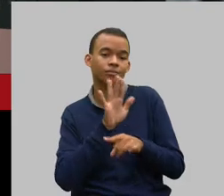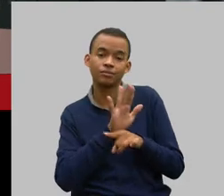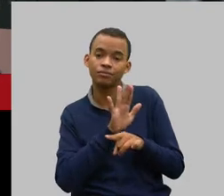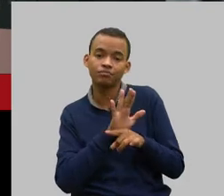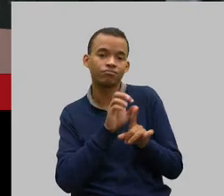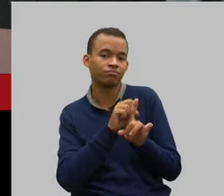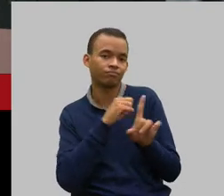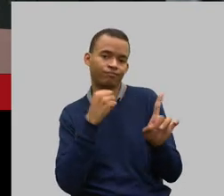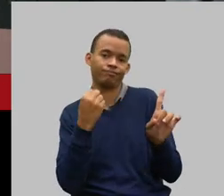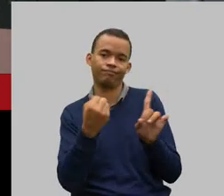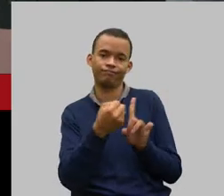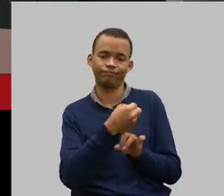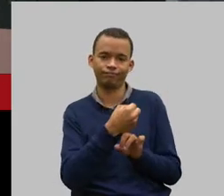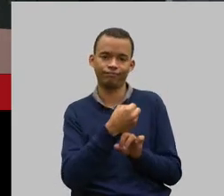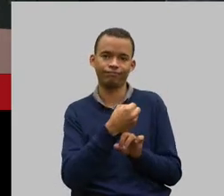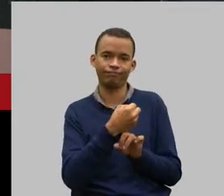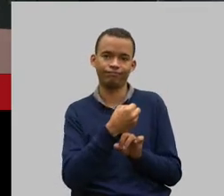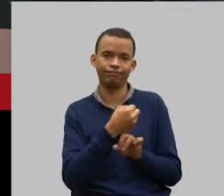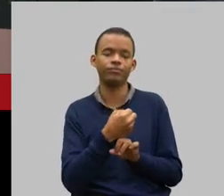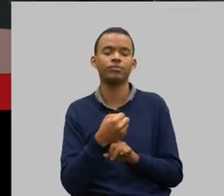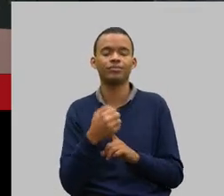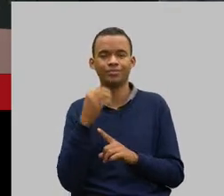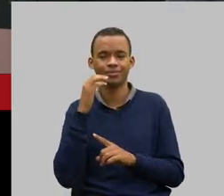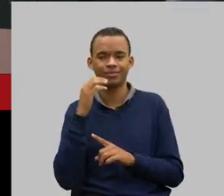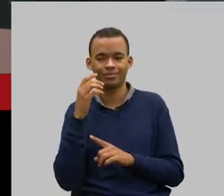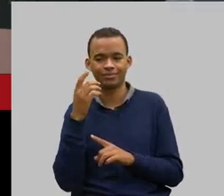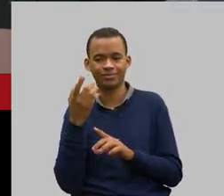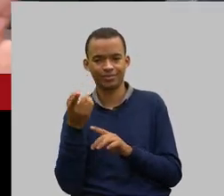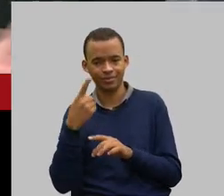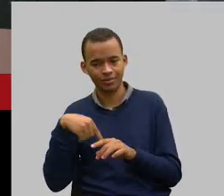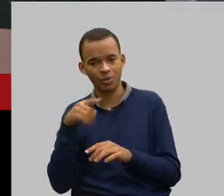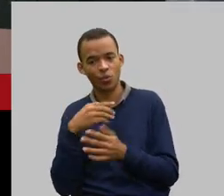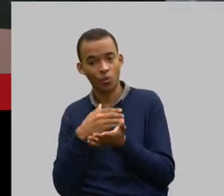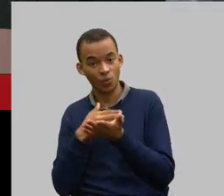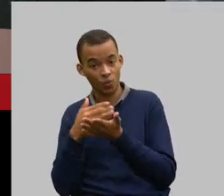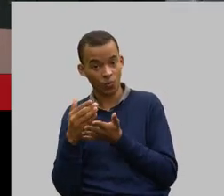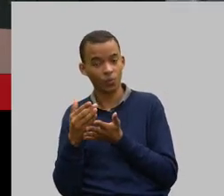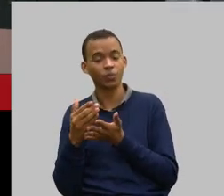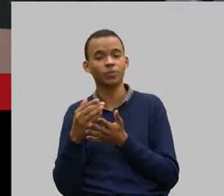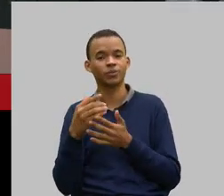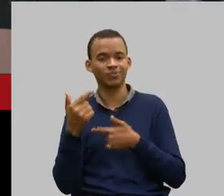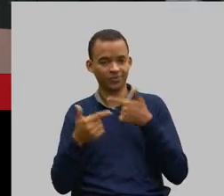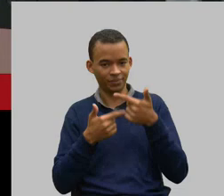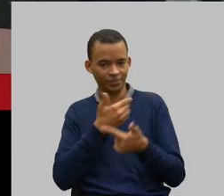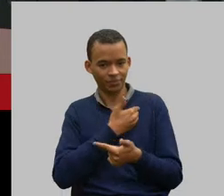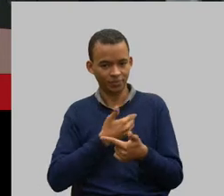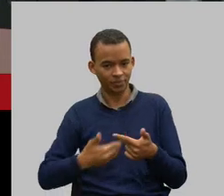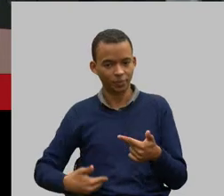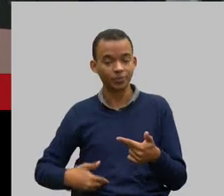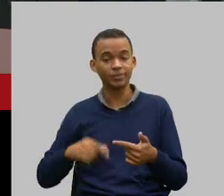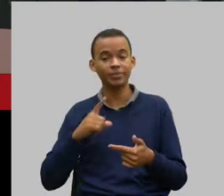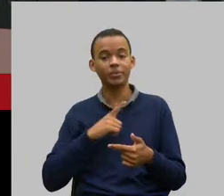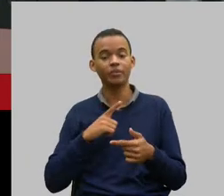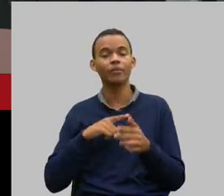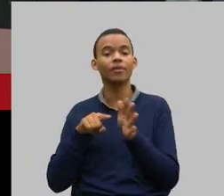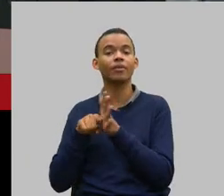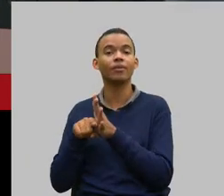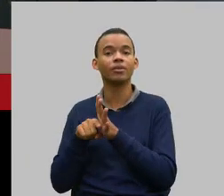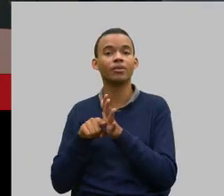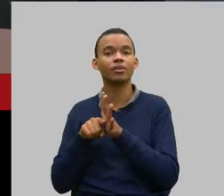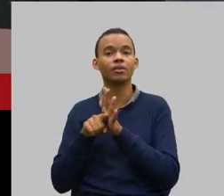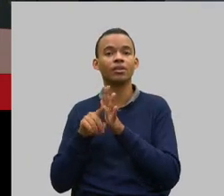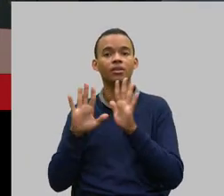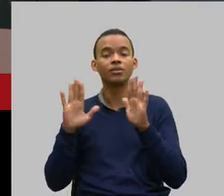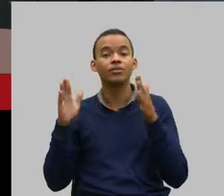pesquisa totalmente dentro das normas dentro do edital que prezava a pesquisar o avanço do Islã em